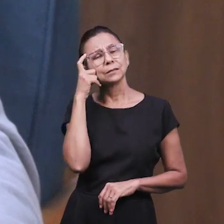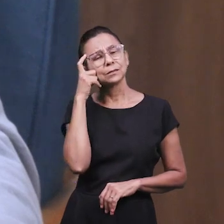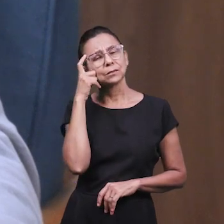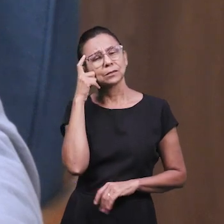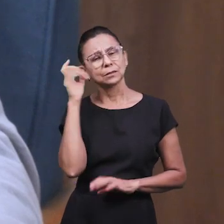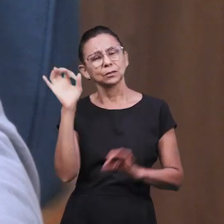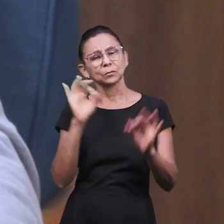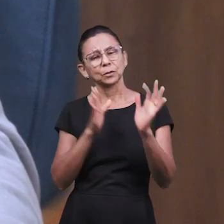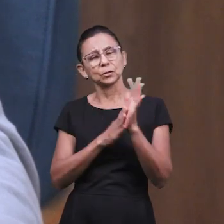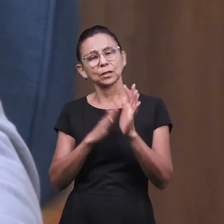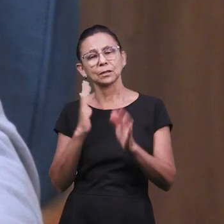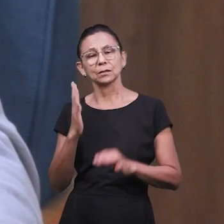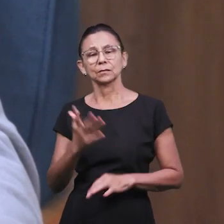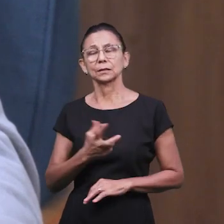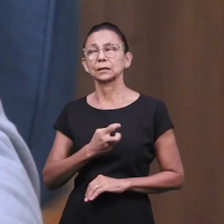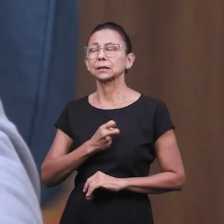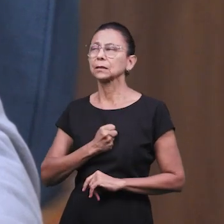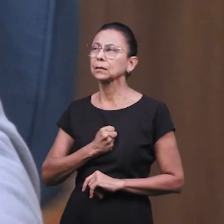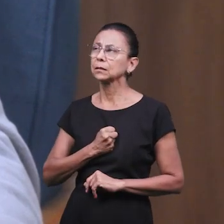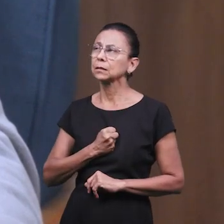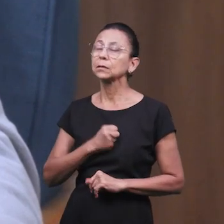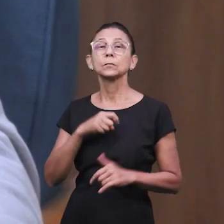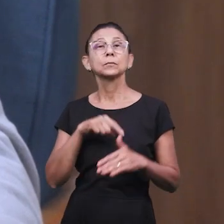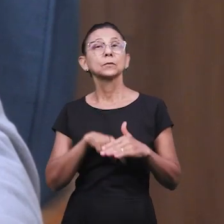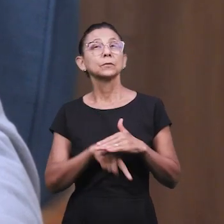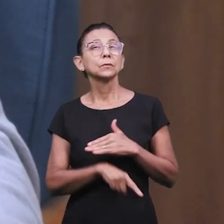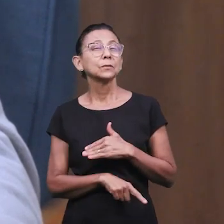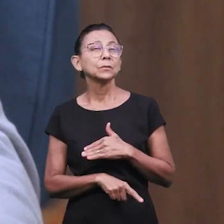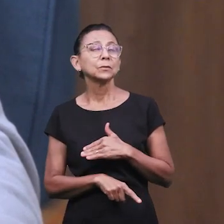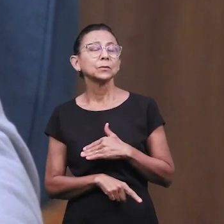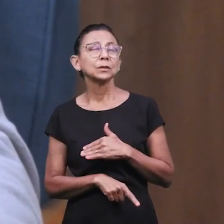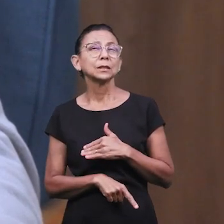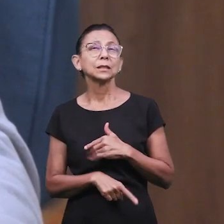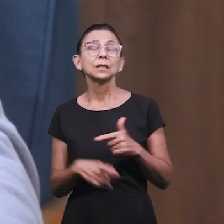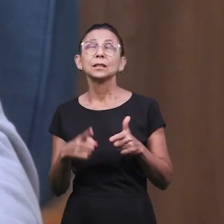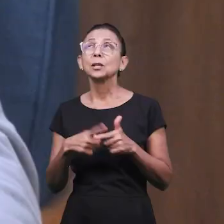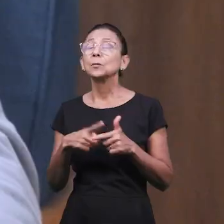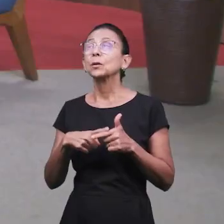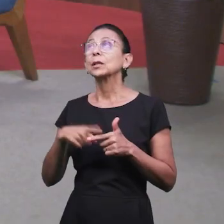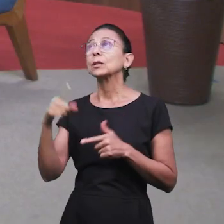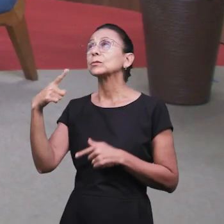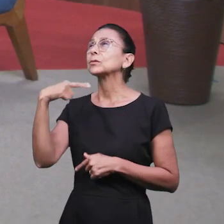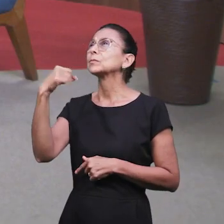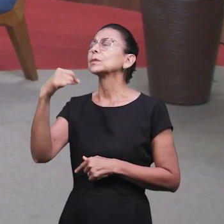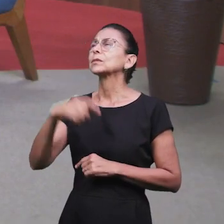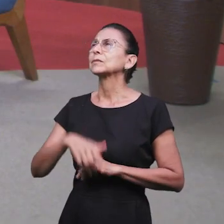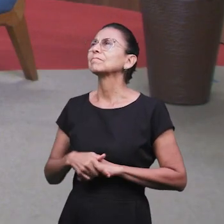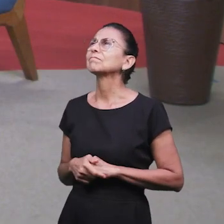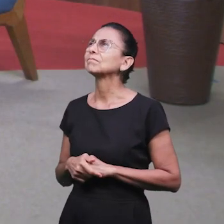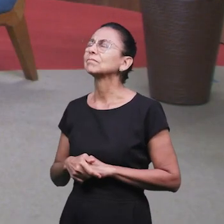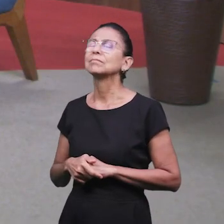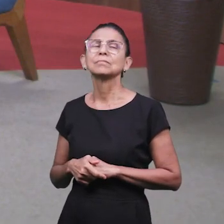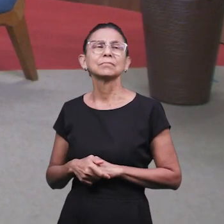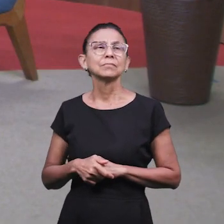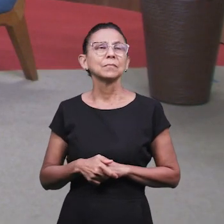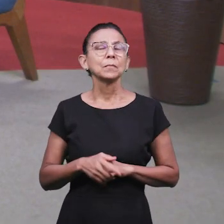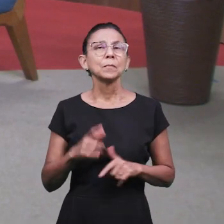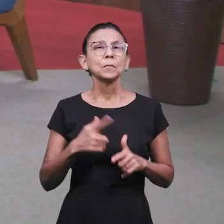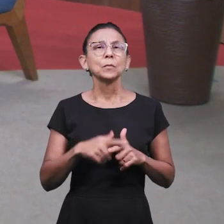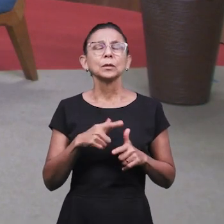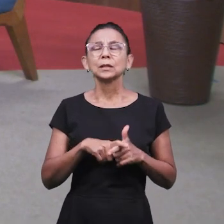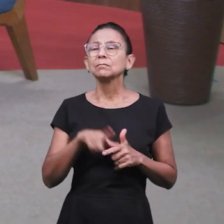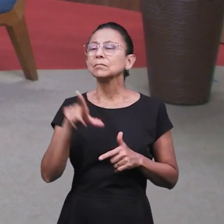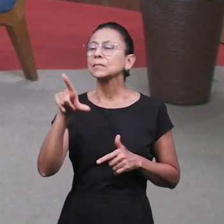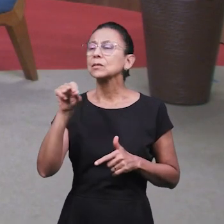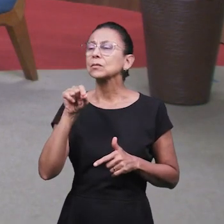projeto da salvação, na grandeza desse projeto, né, Josias? Glória a Deus. Por que eu? Por que você?